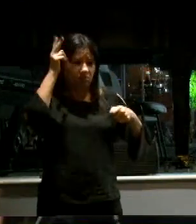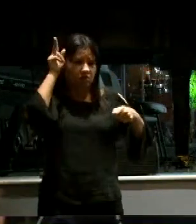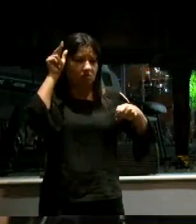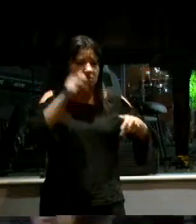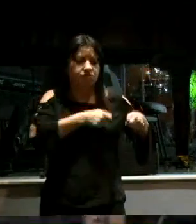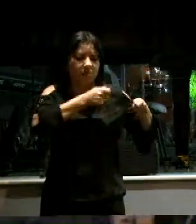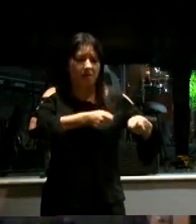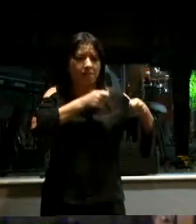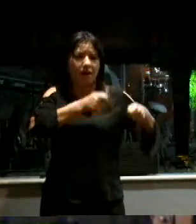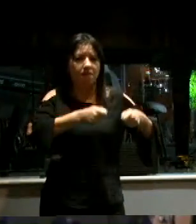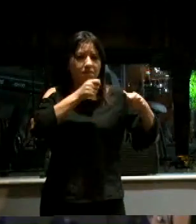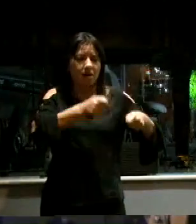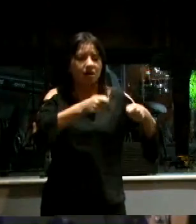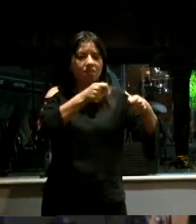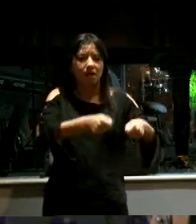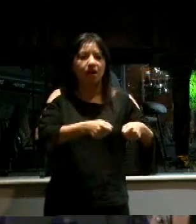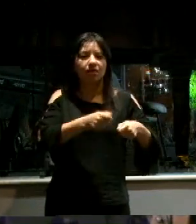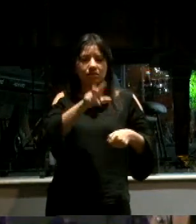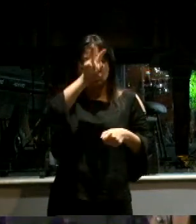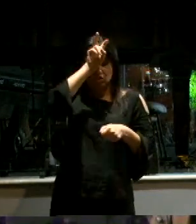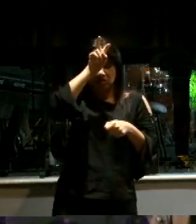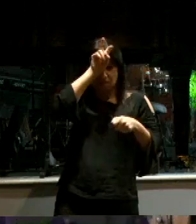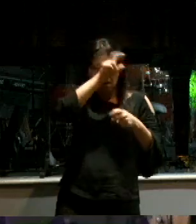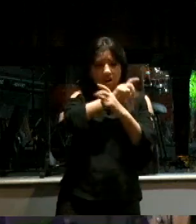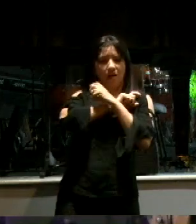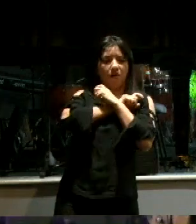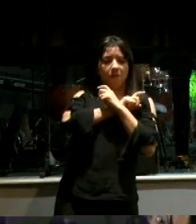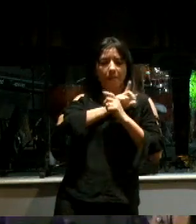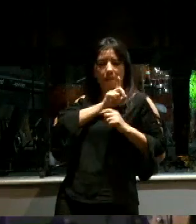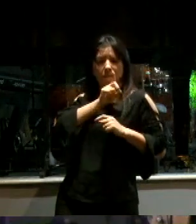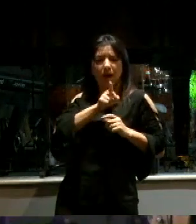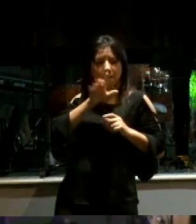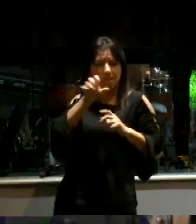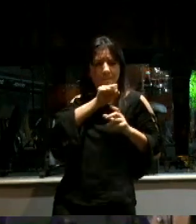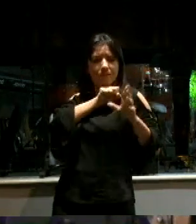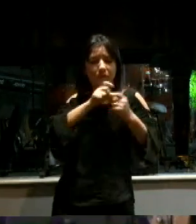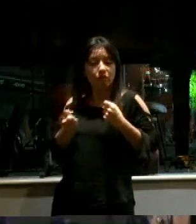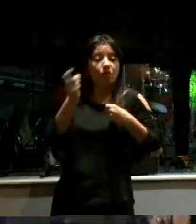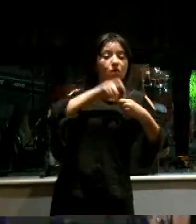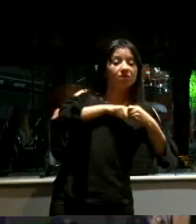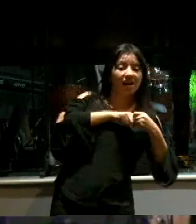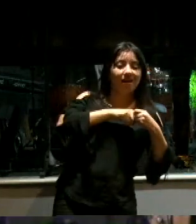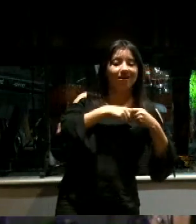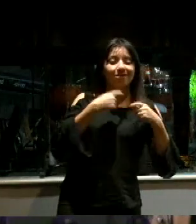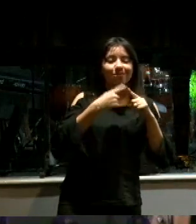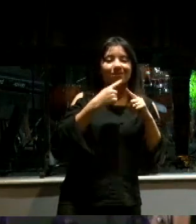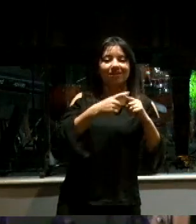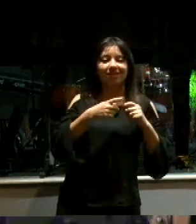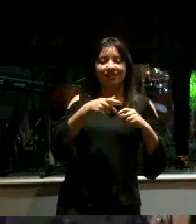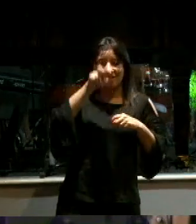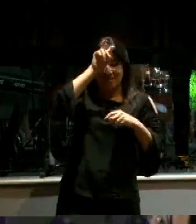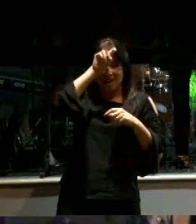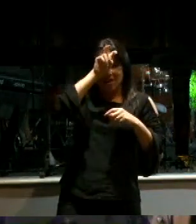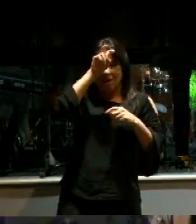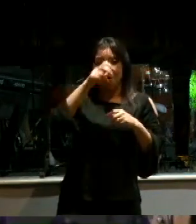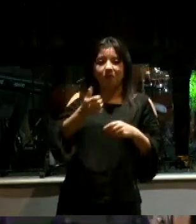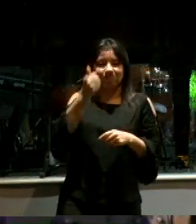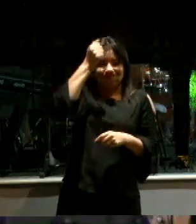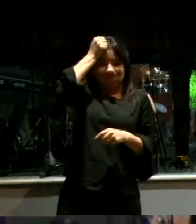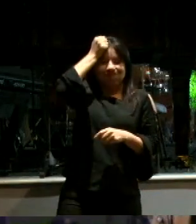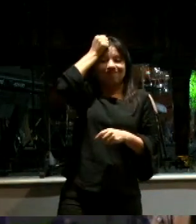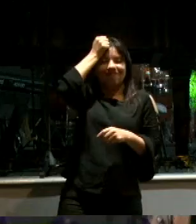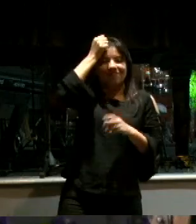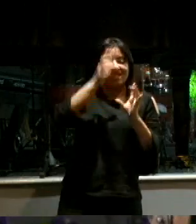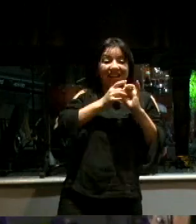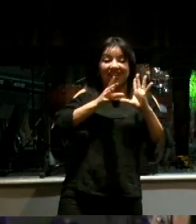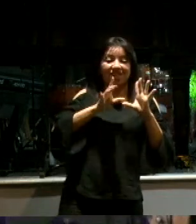perder os meus escravos. Ele vem atrás e Deus abre o mar e o povo passa a